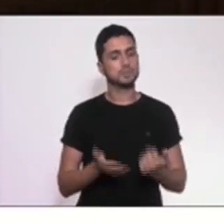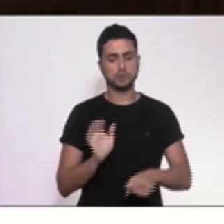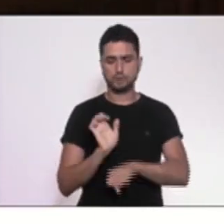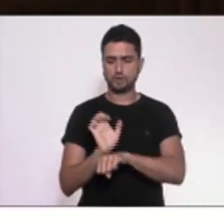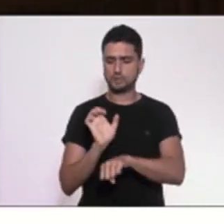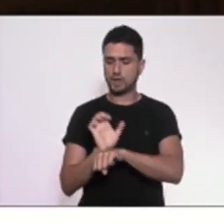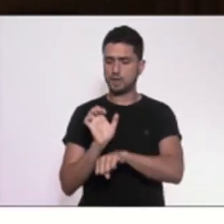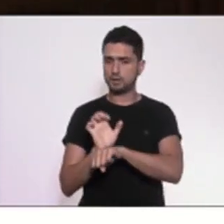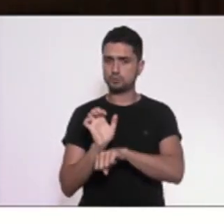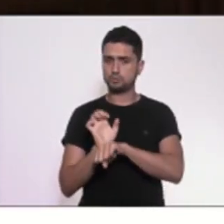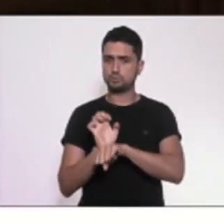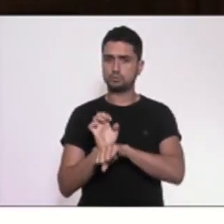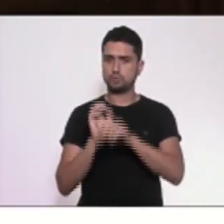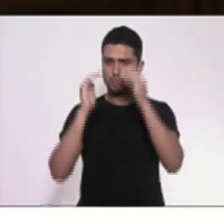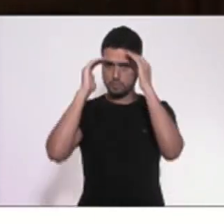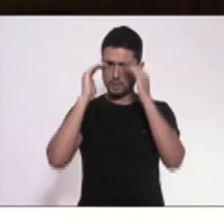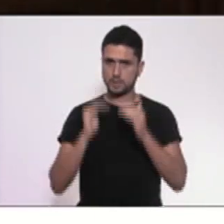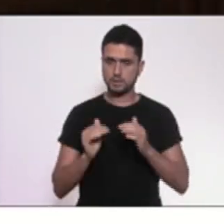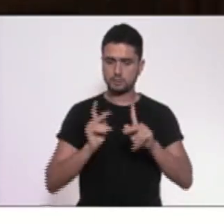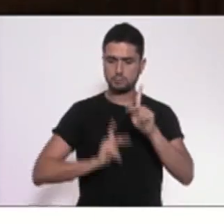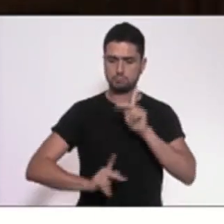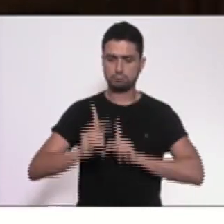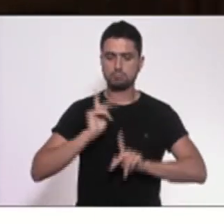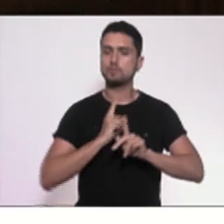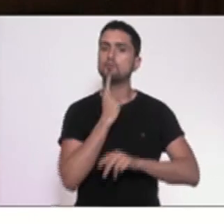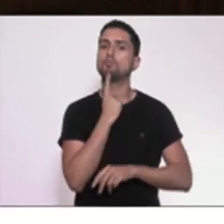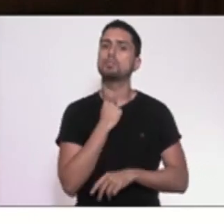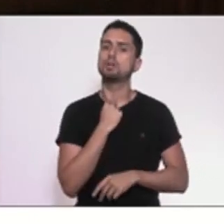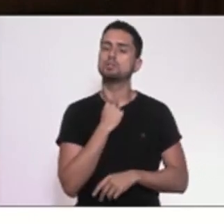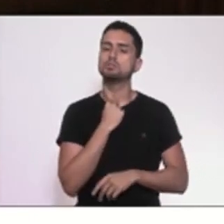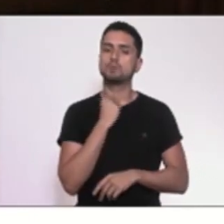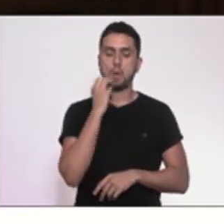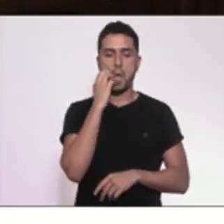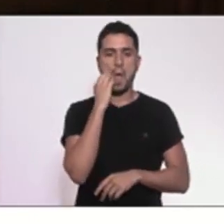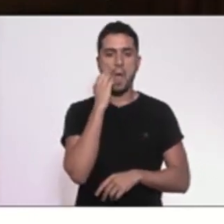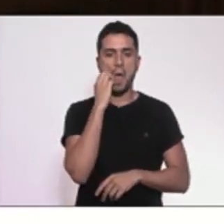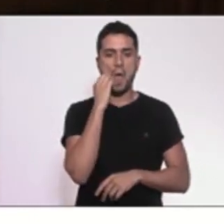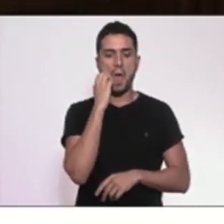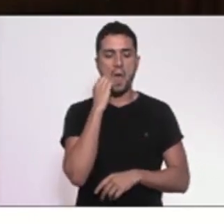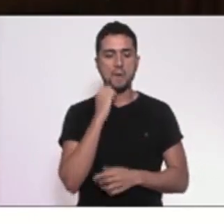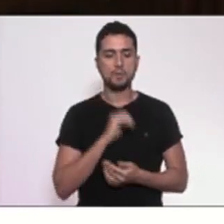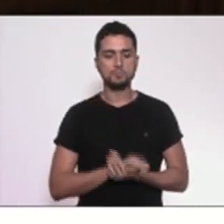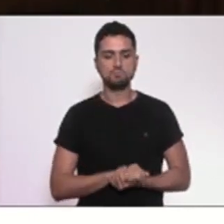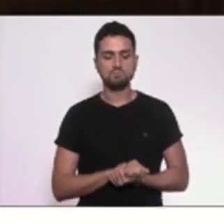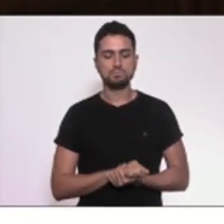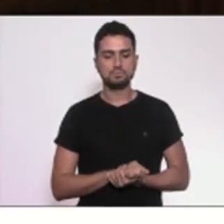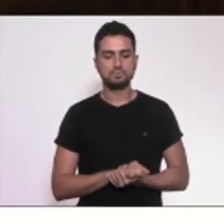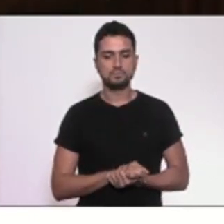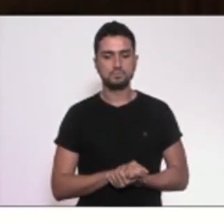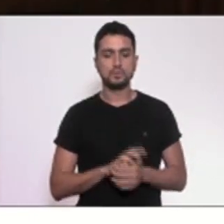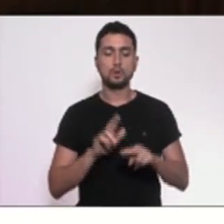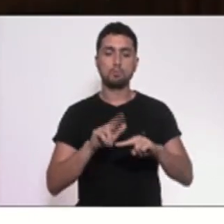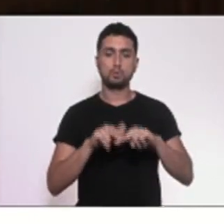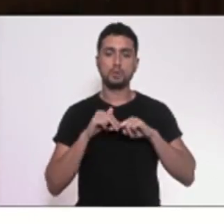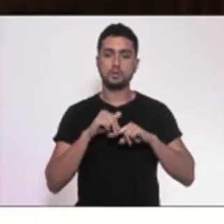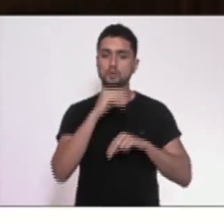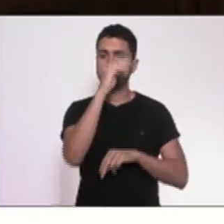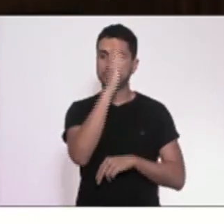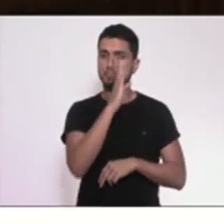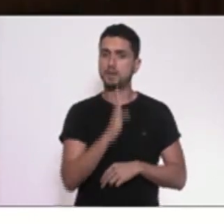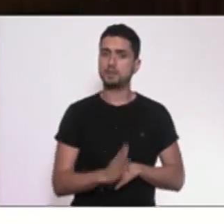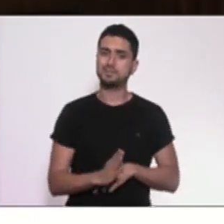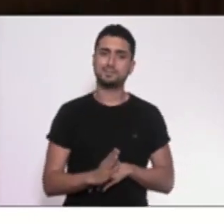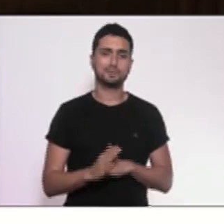corresponda à vontade popular. Por isso, o Brasil é um dos países mais desiguais do mundo, porque o exercício da